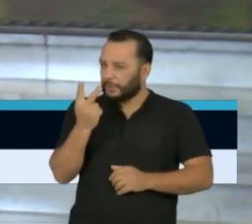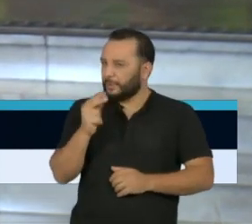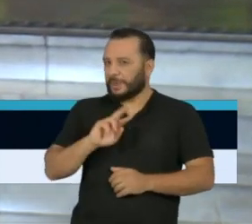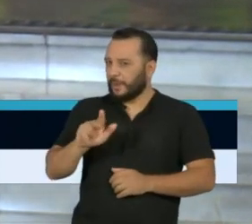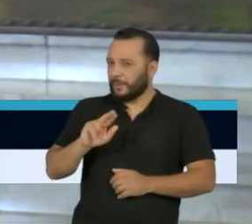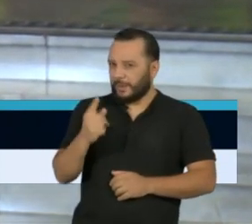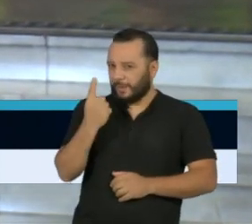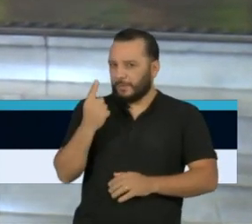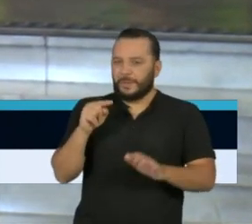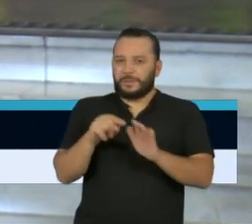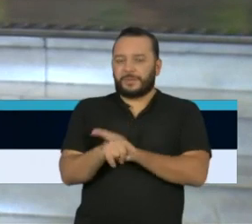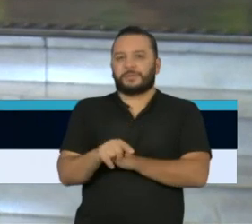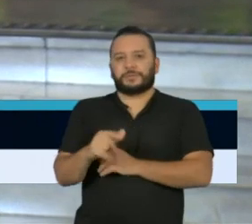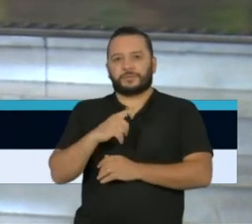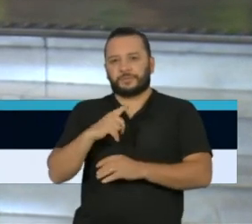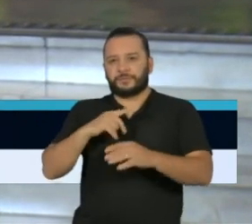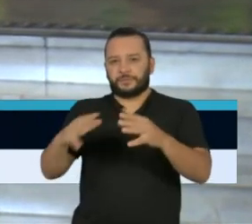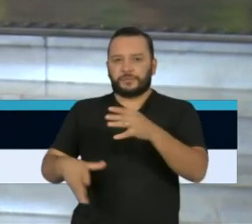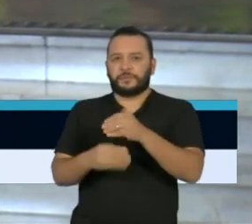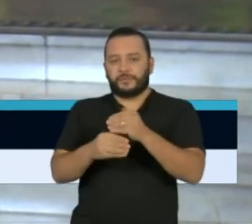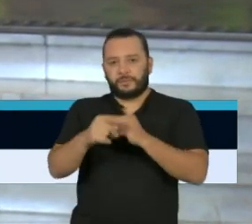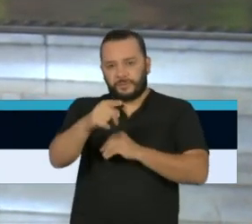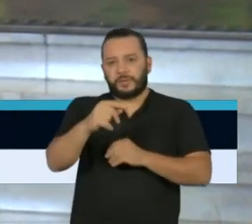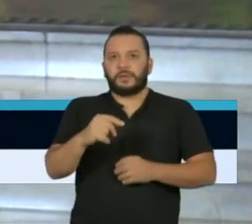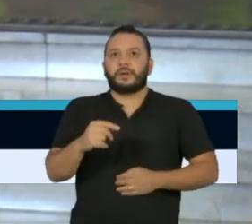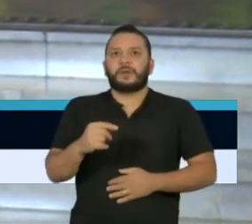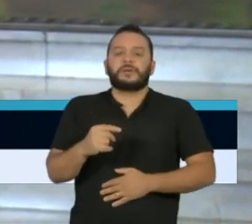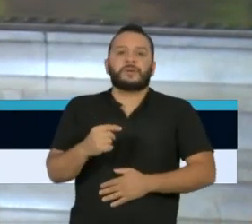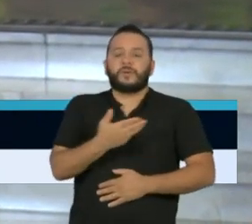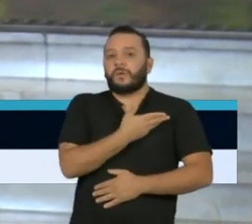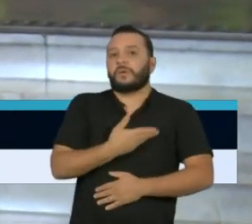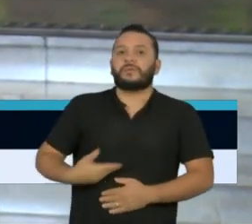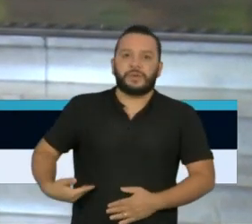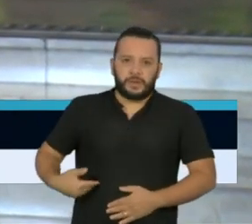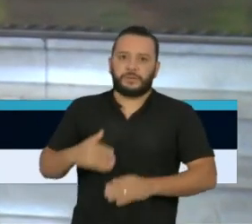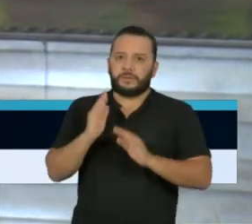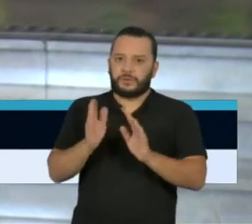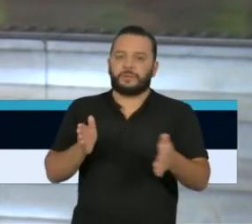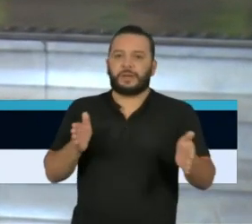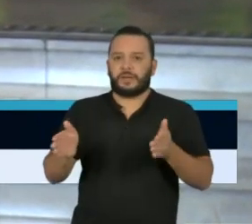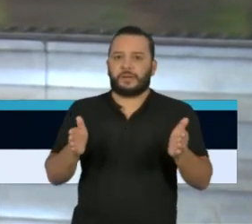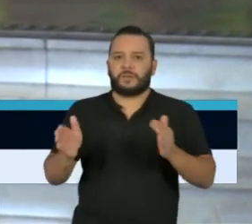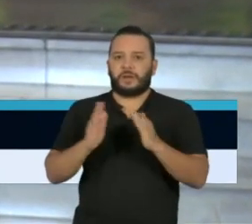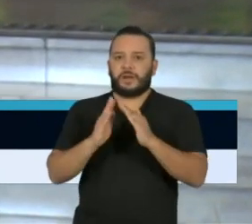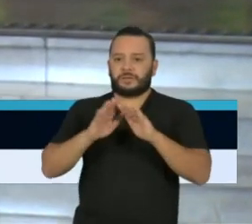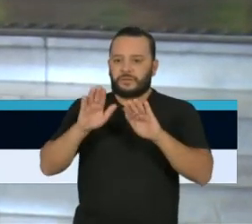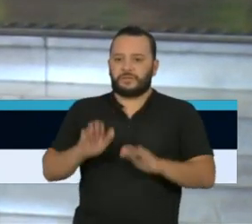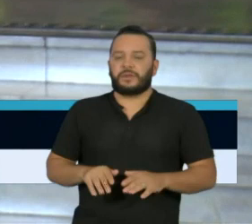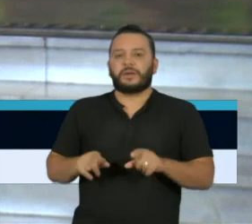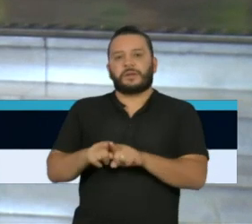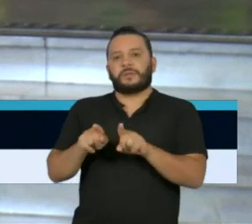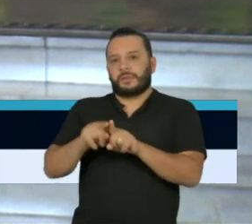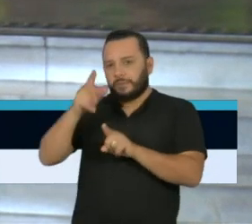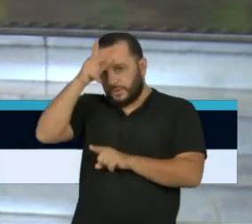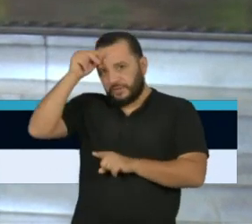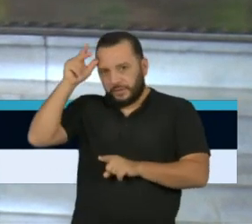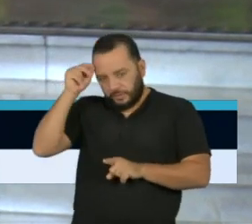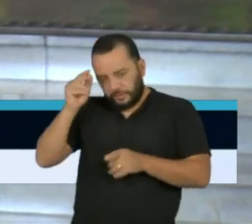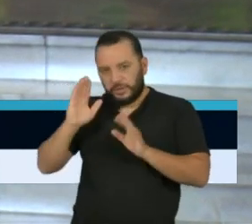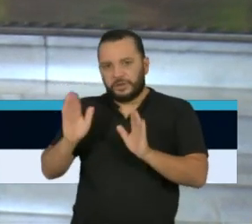Uma complementação à do colega anterior. O governo fez a quarentena, Prefeitura também,